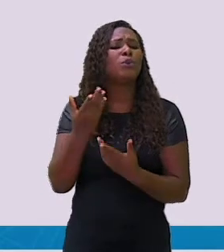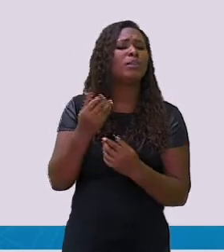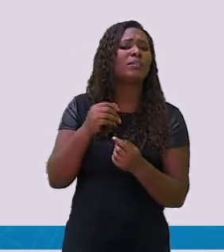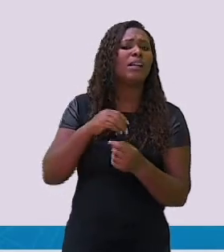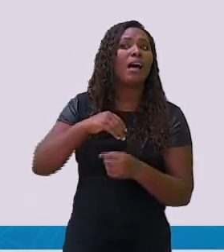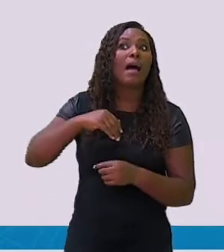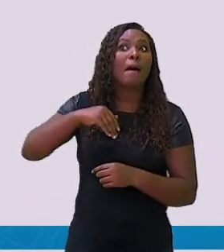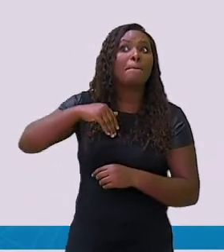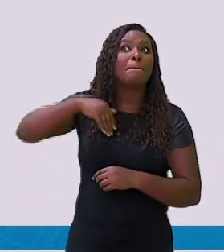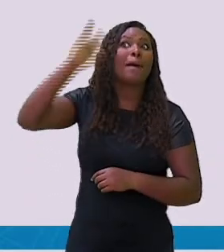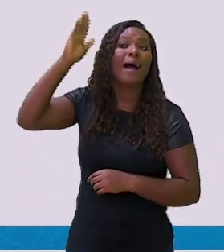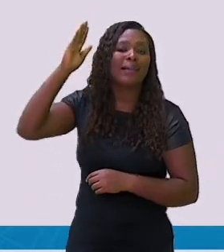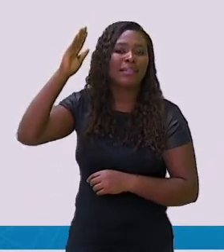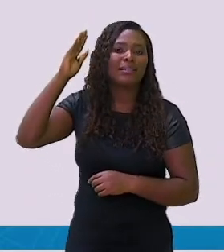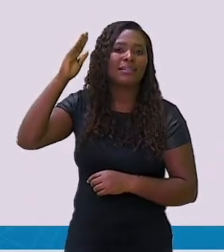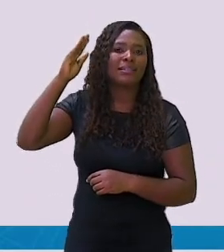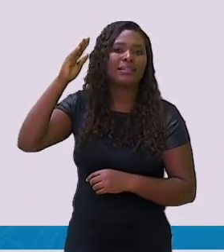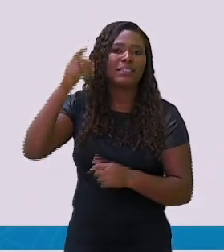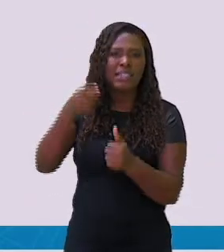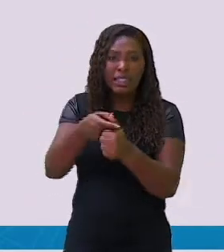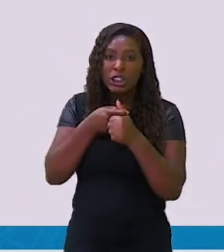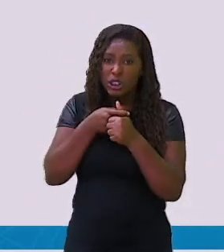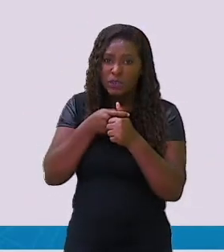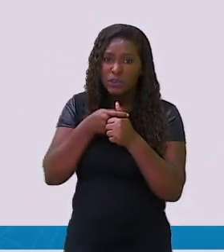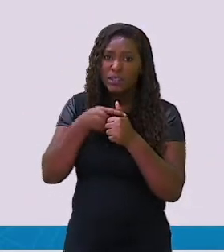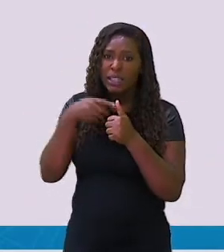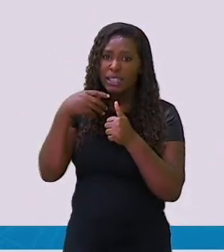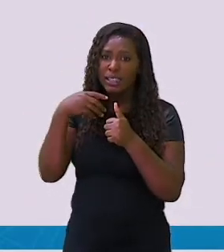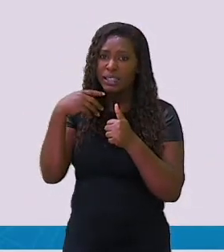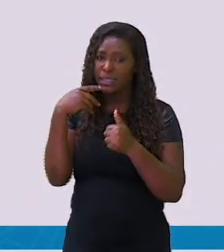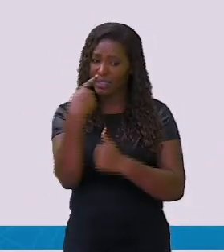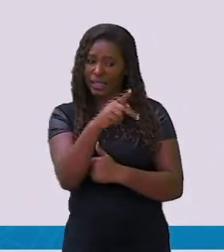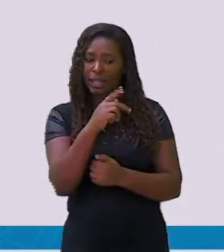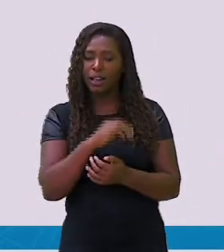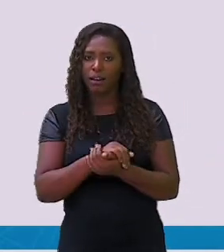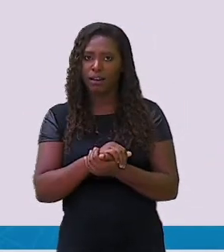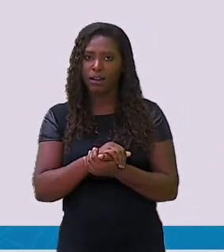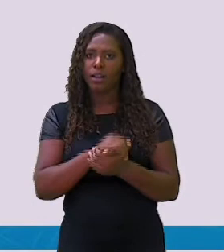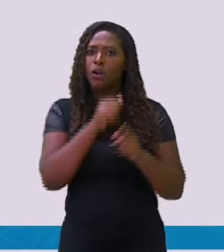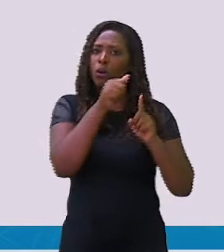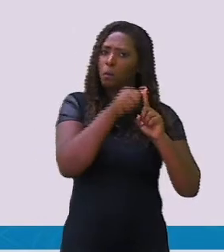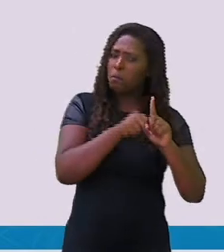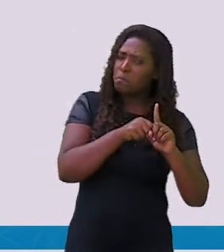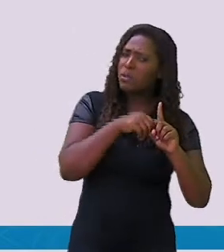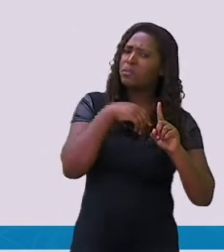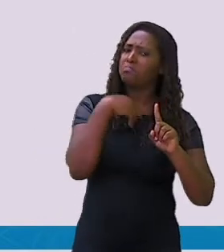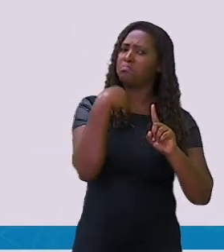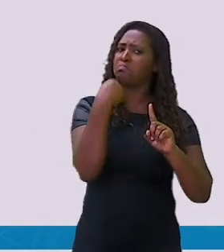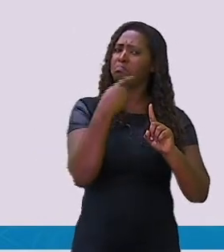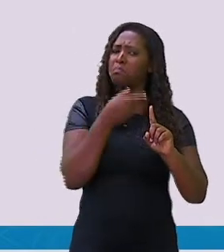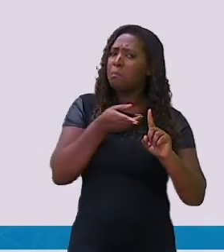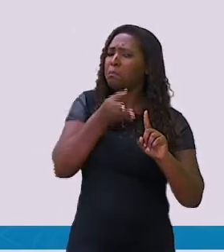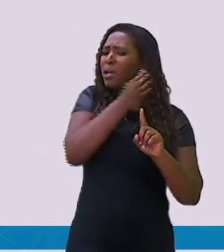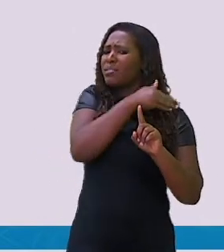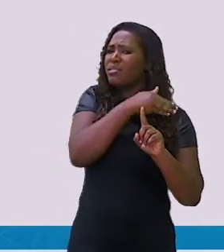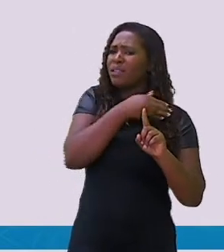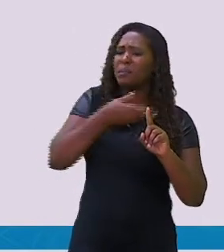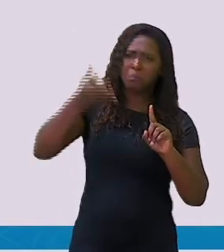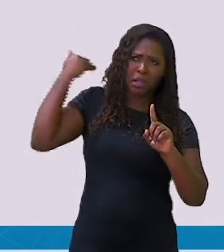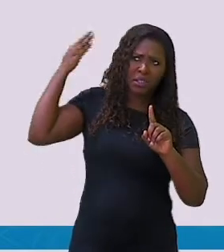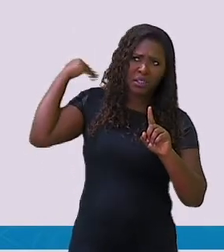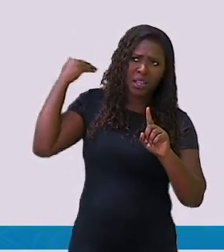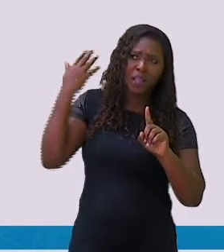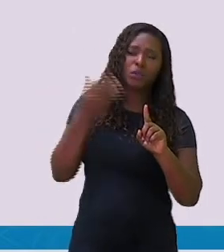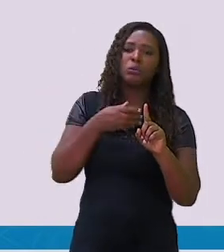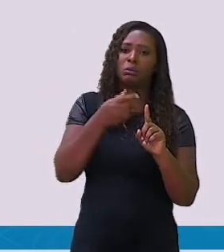358 reais e 27 centavos quanto ela ficou devendo a mais para chegar aqui ó quanto